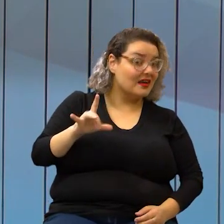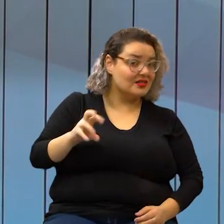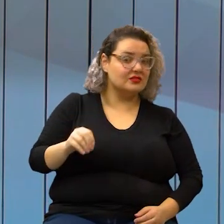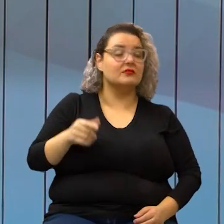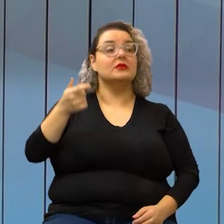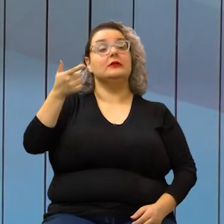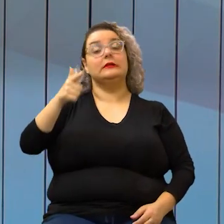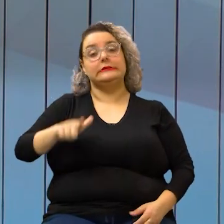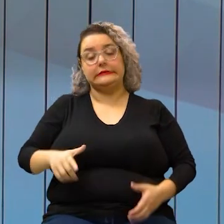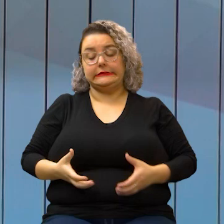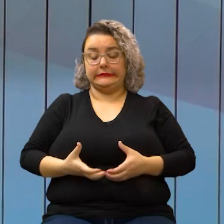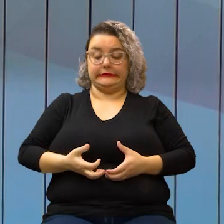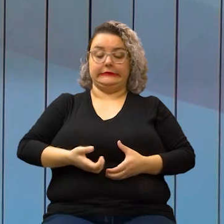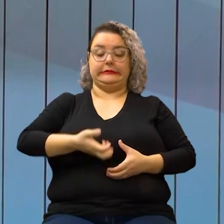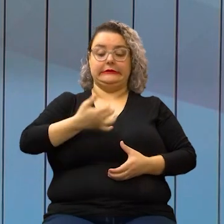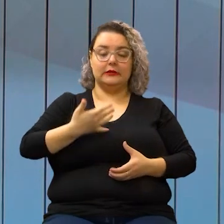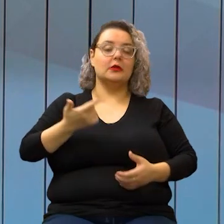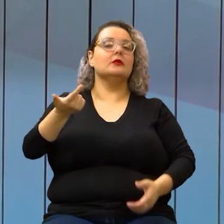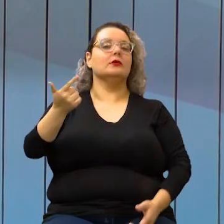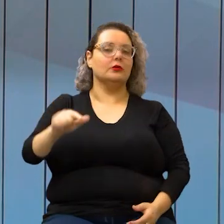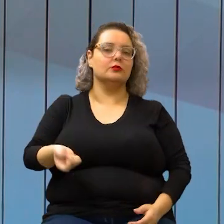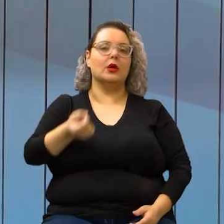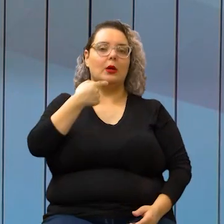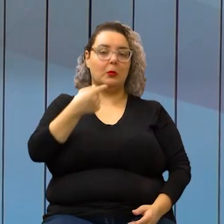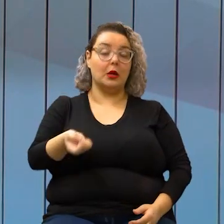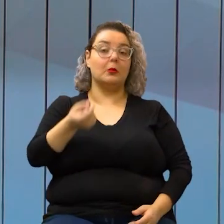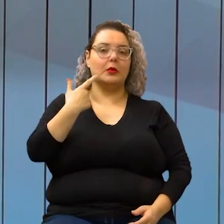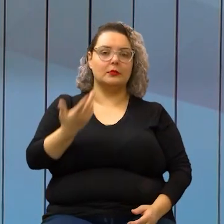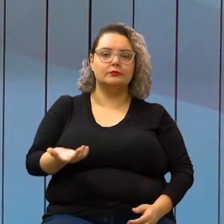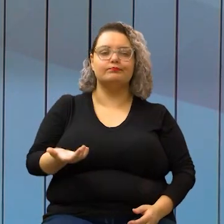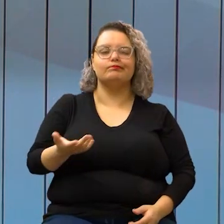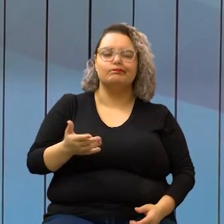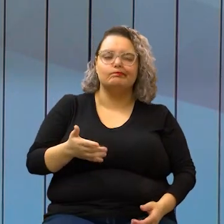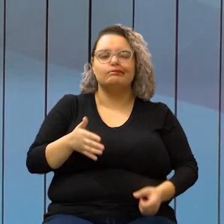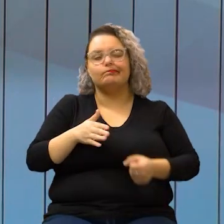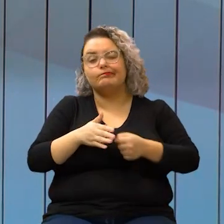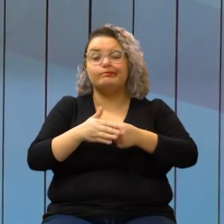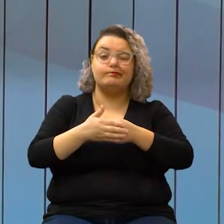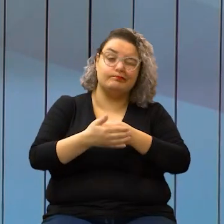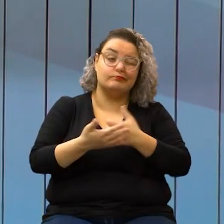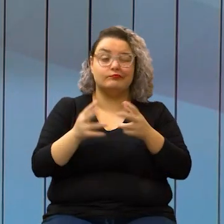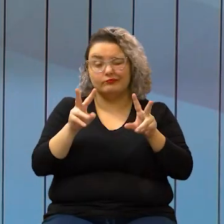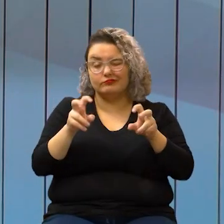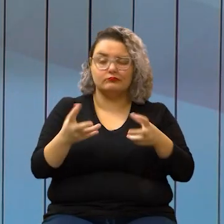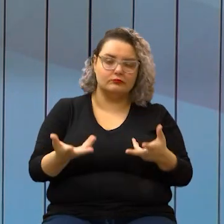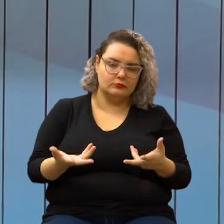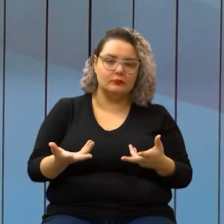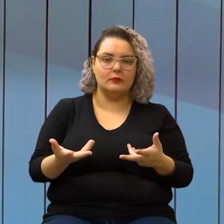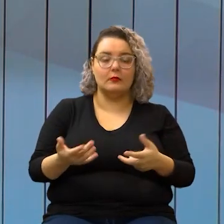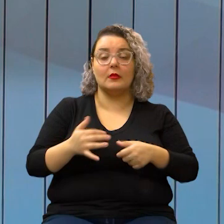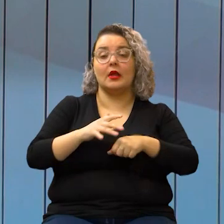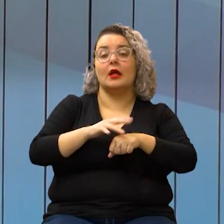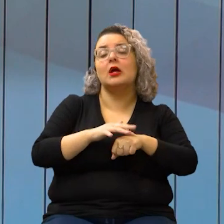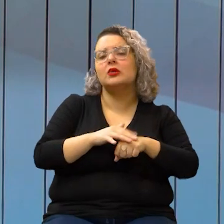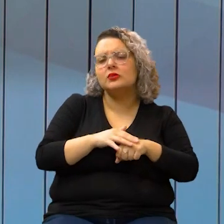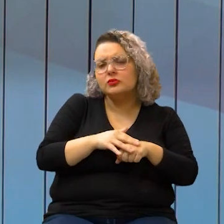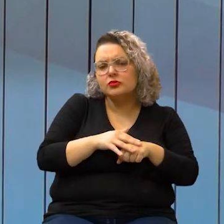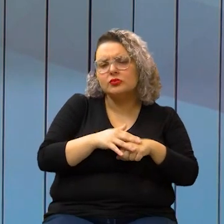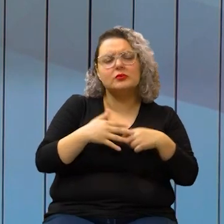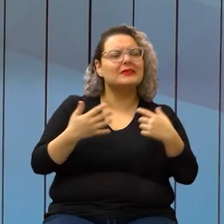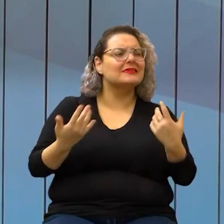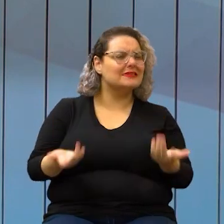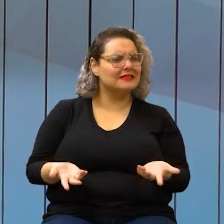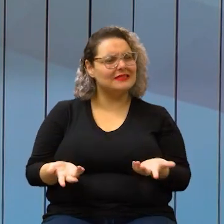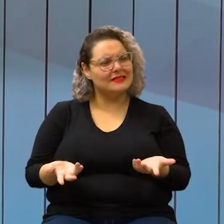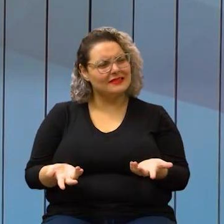paliativo, e aí continua nesse paliativo, mascarando, né, vamos se dizer assim, a